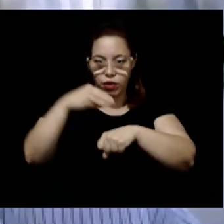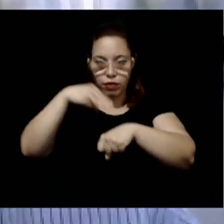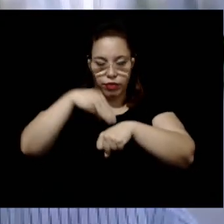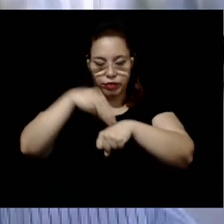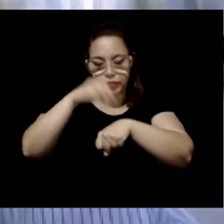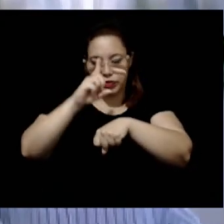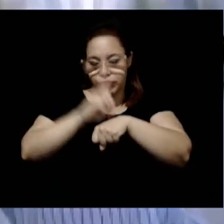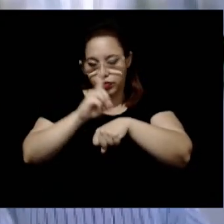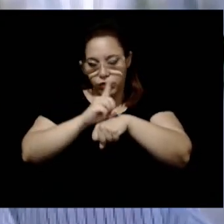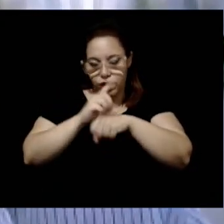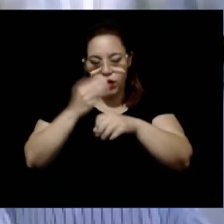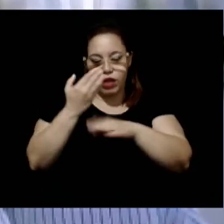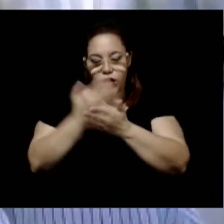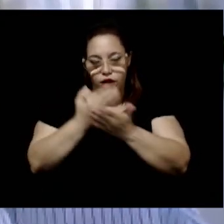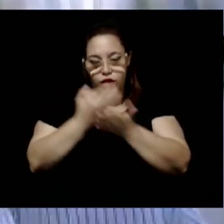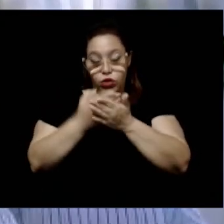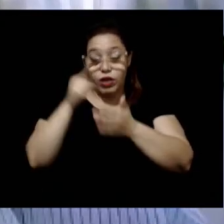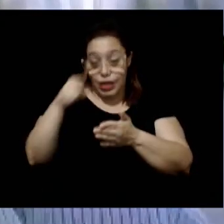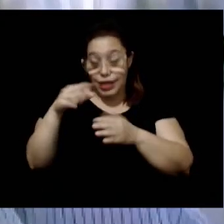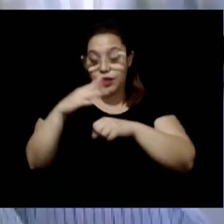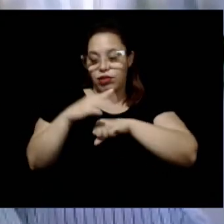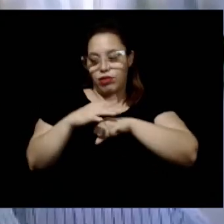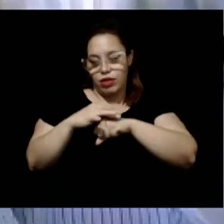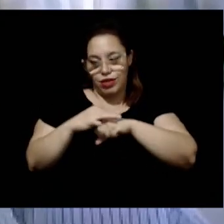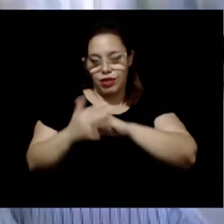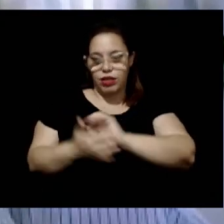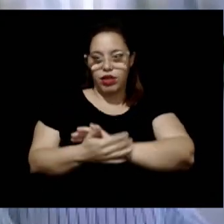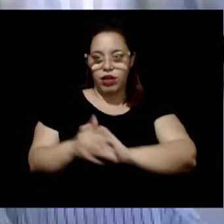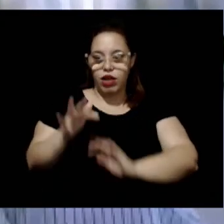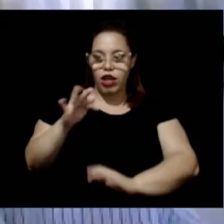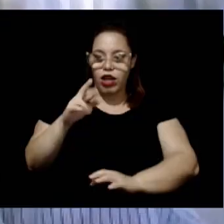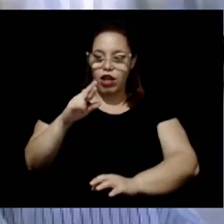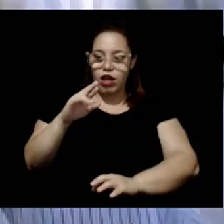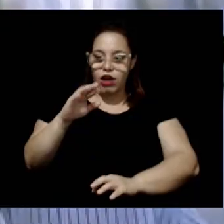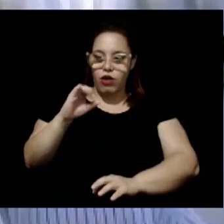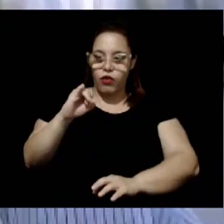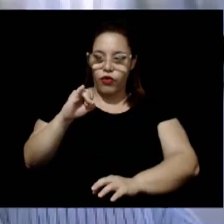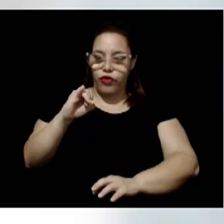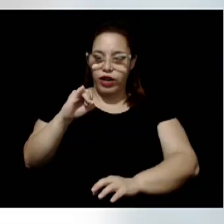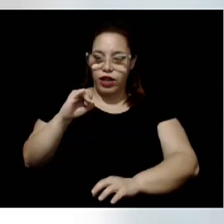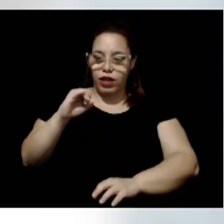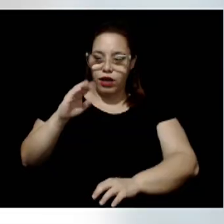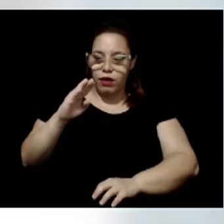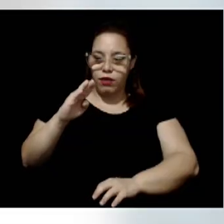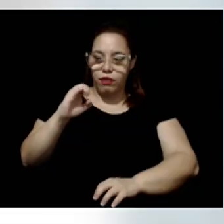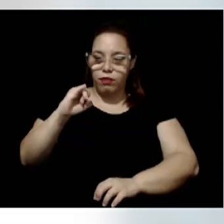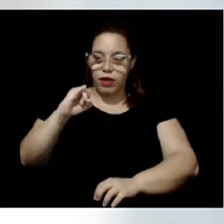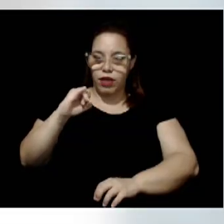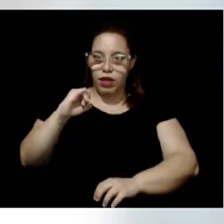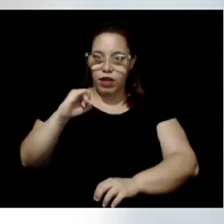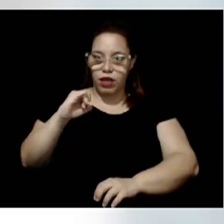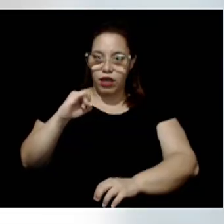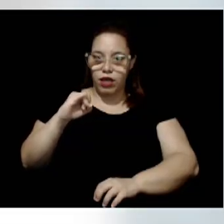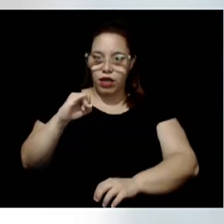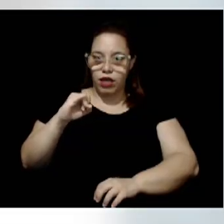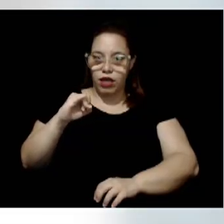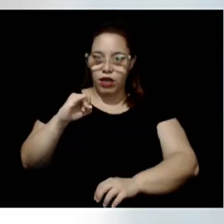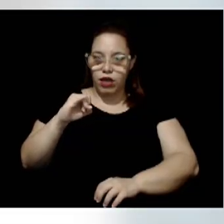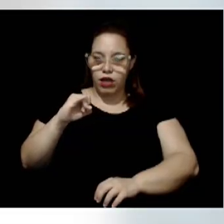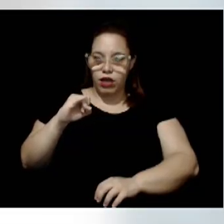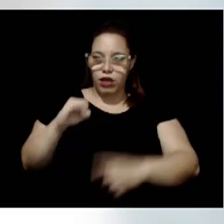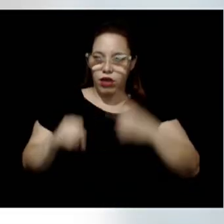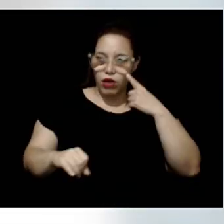estudando a fibromialgia. Fibromialgia é um distúrbio de percepção de dor, ou seja, os pacientes com